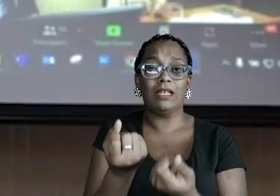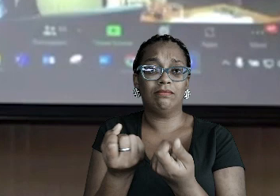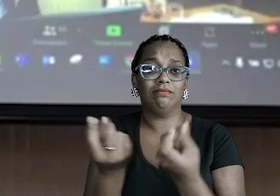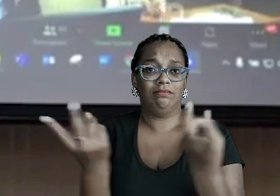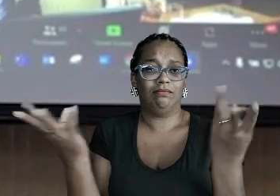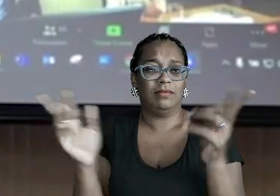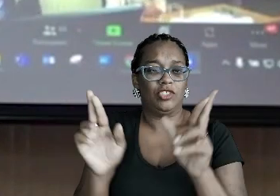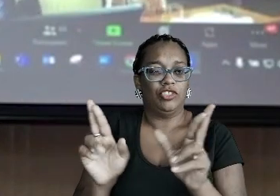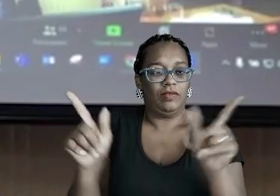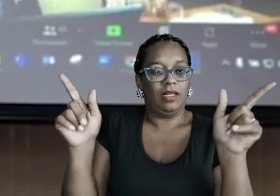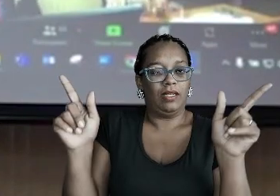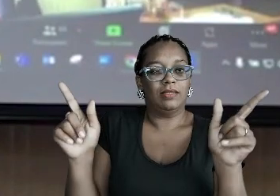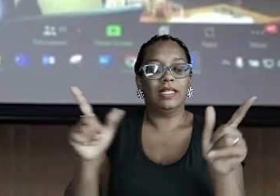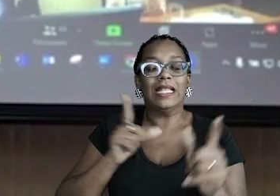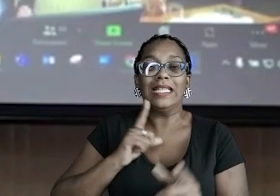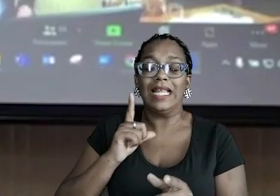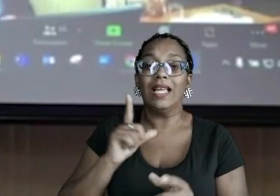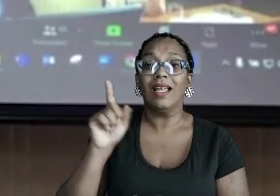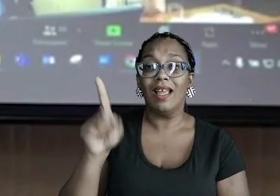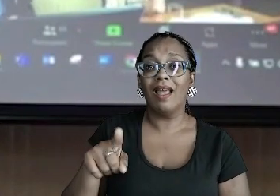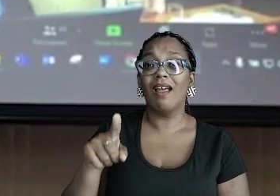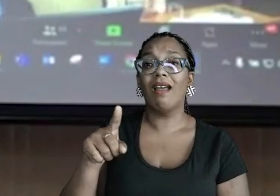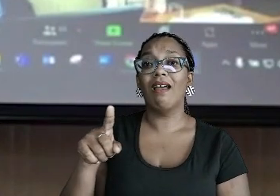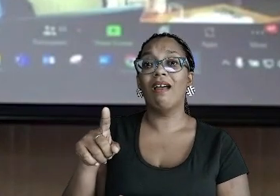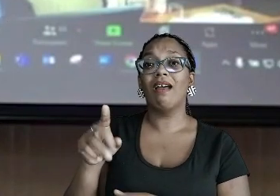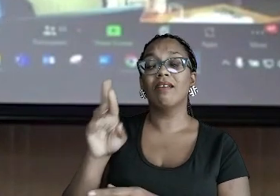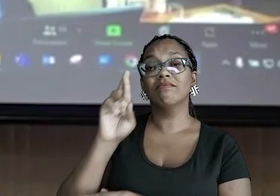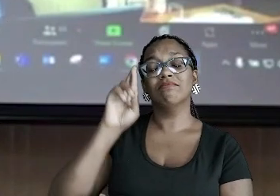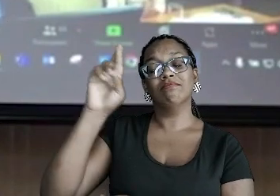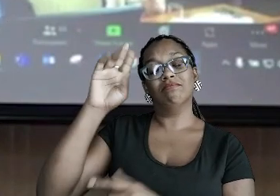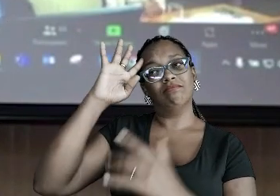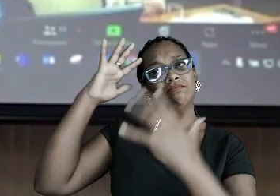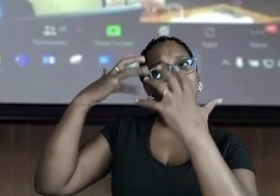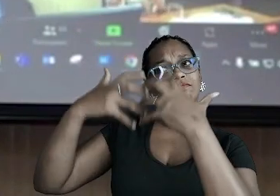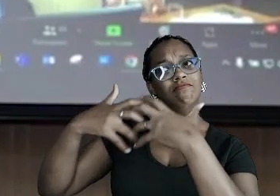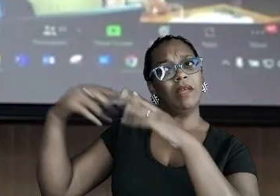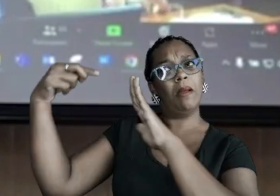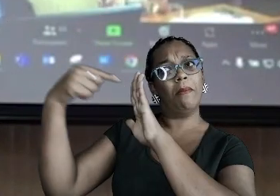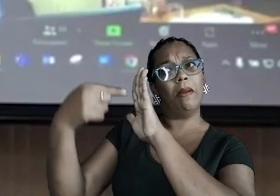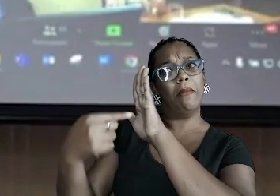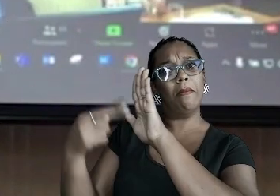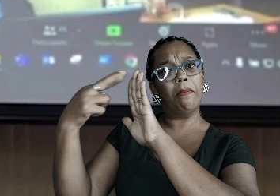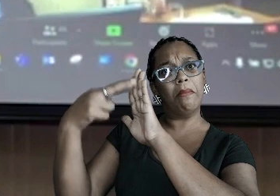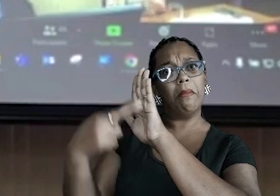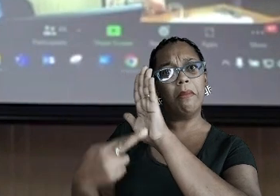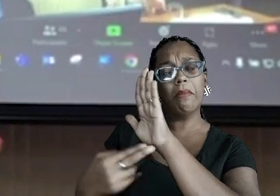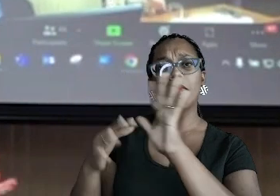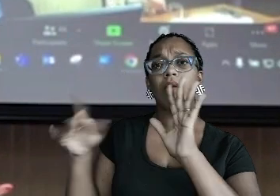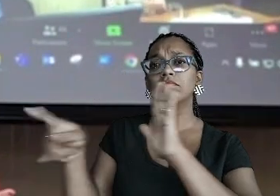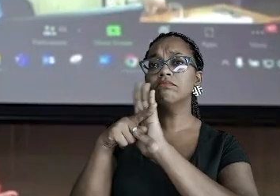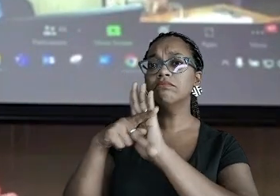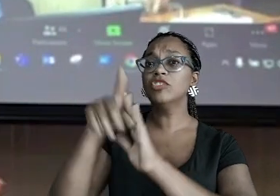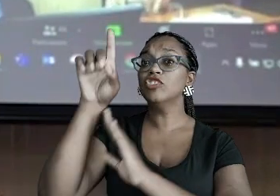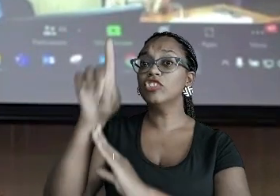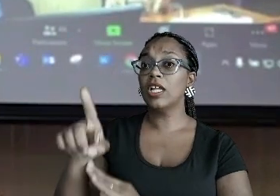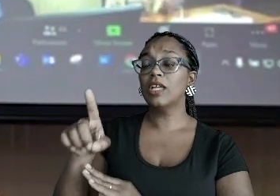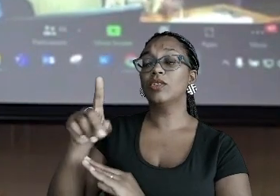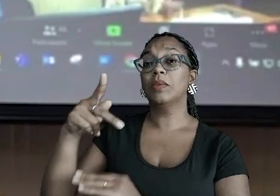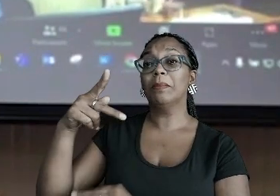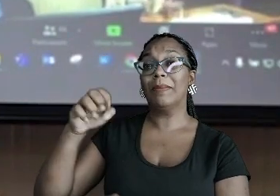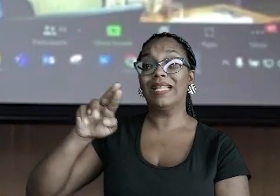diferenças e que são regidos por uma lógica e por princípios próprios que é o direito penal